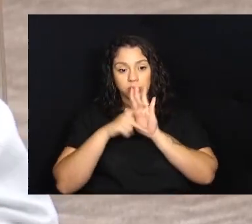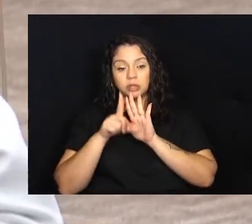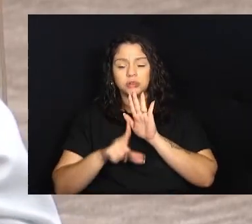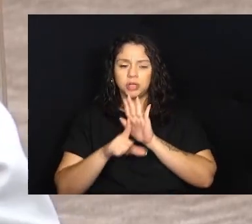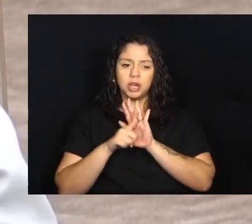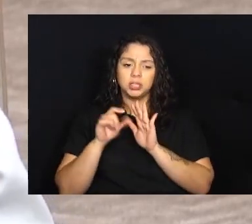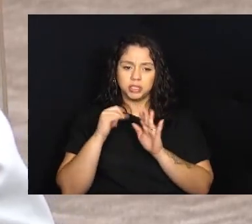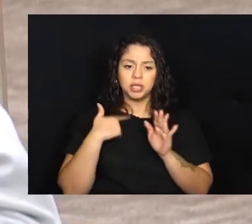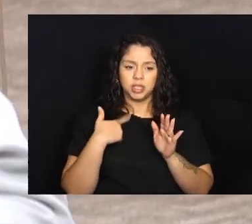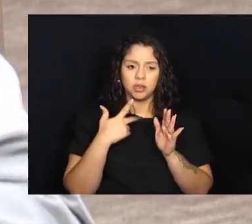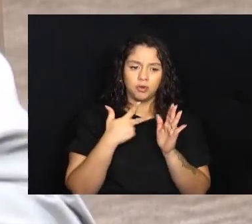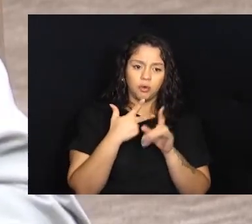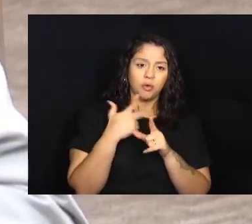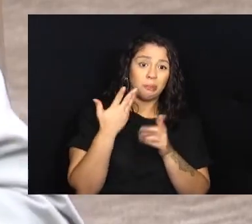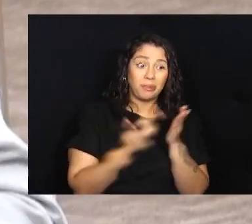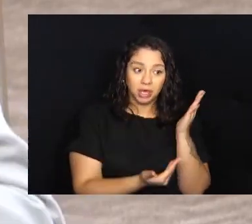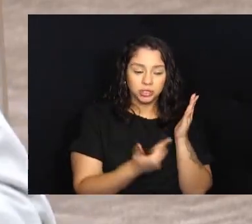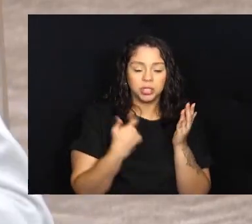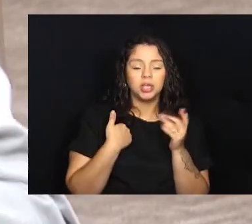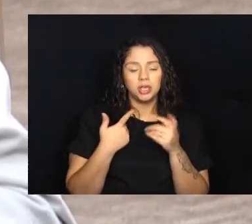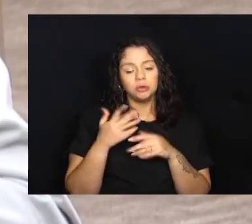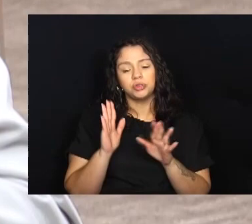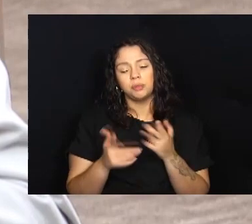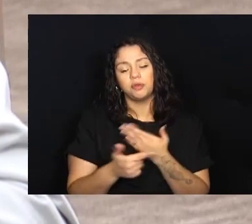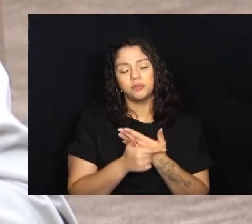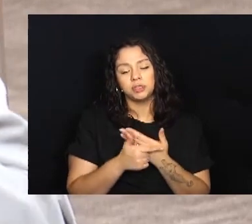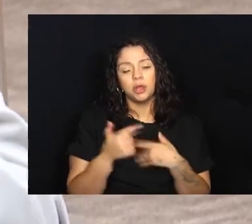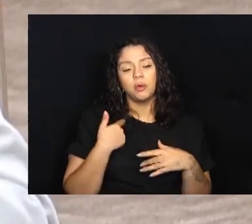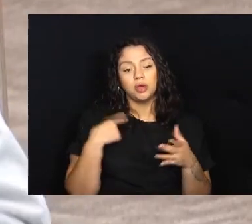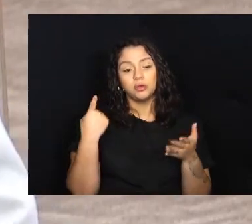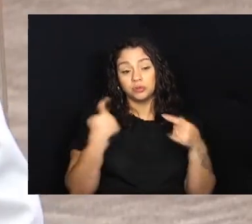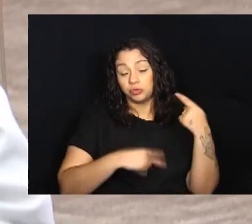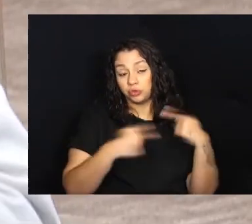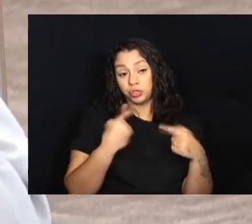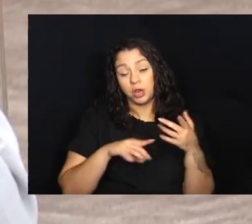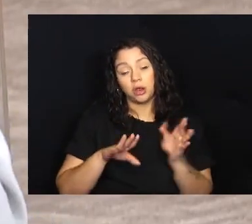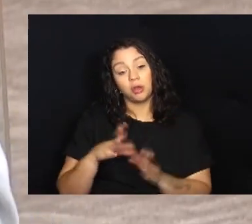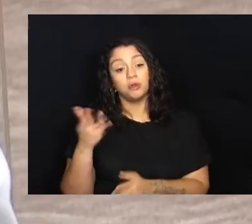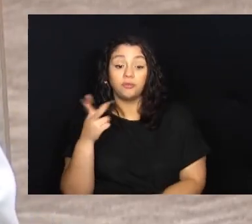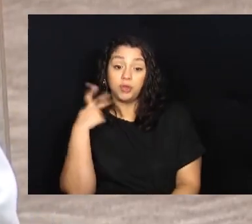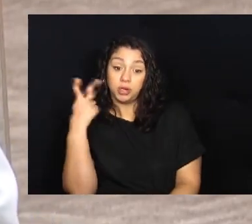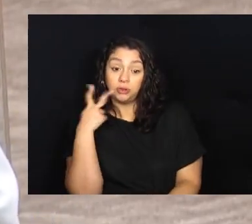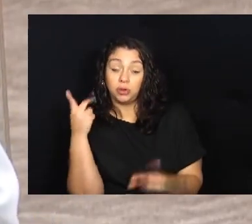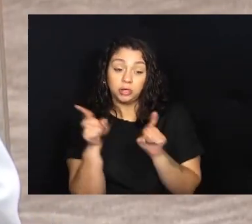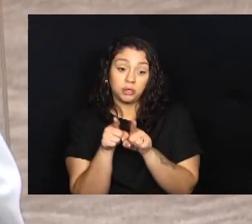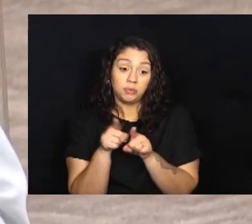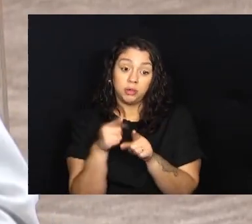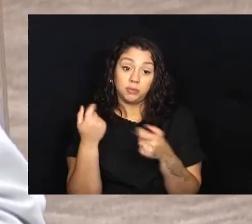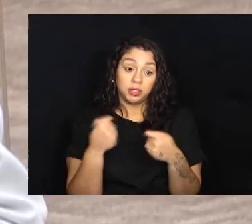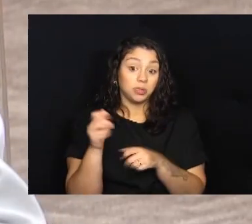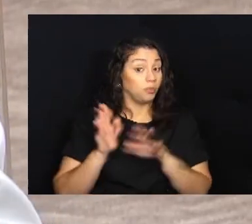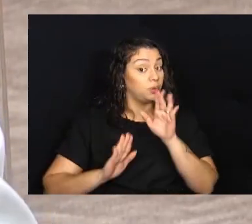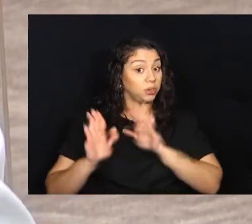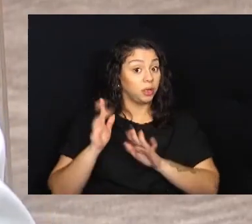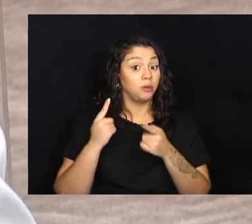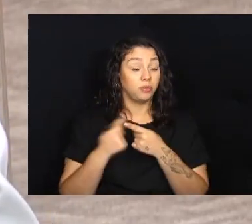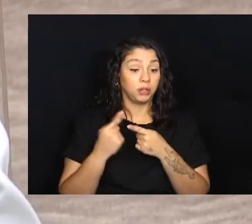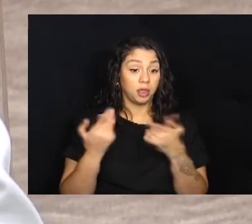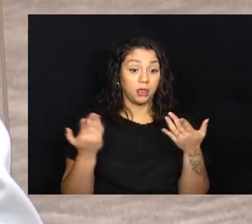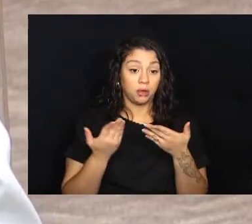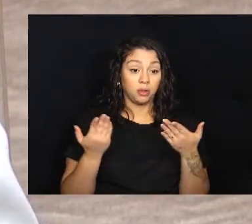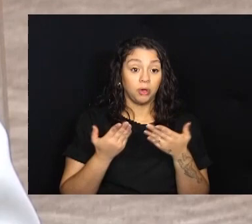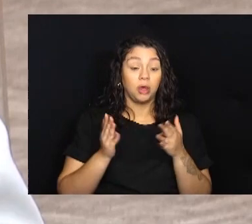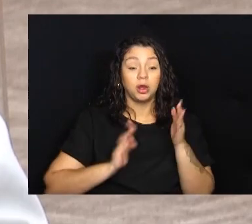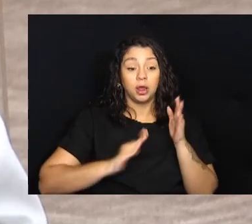sim apresentar o projeto de lei. Posso ser voto vencido, mas eu fiz meu papel. Eu discuti, levei para a população. Agora, os vereadores também